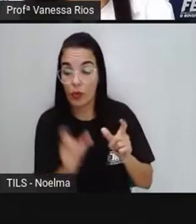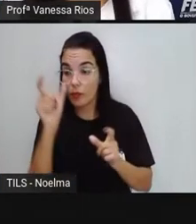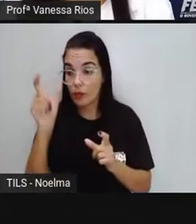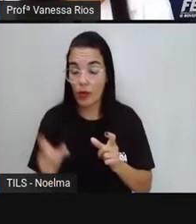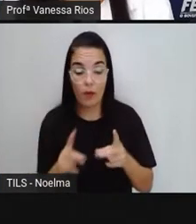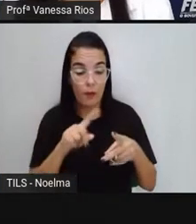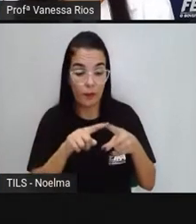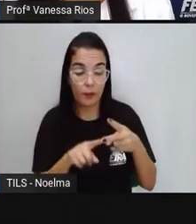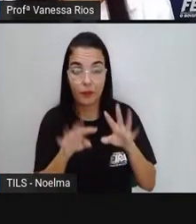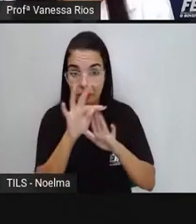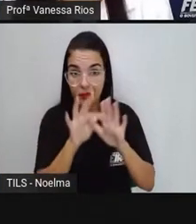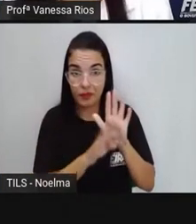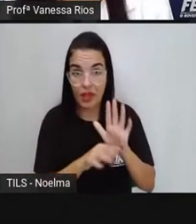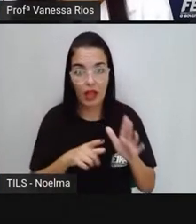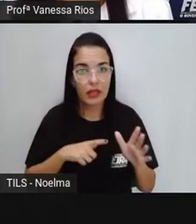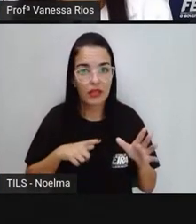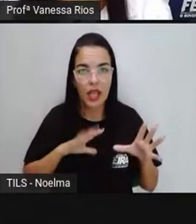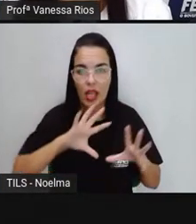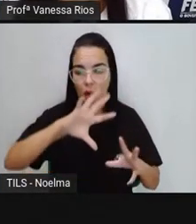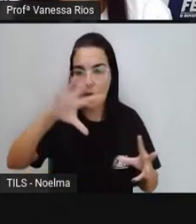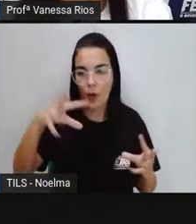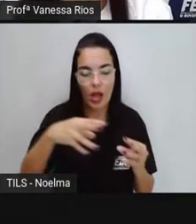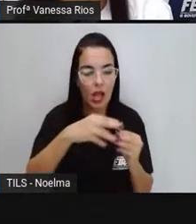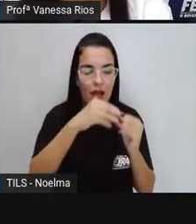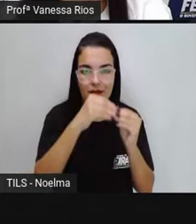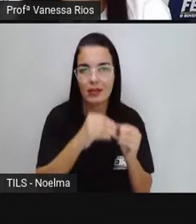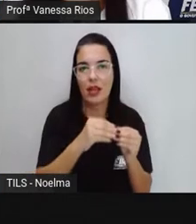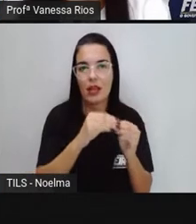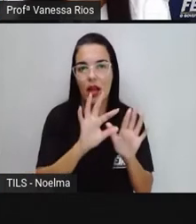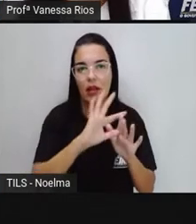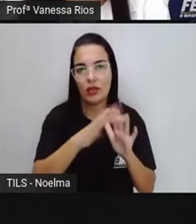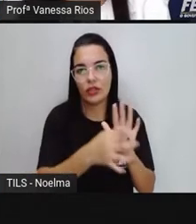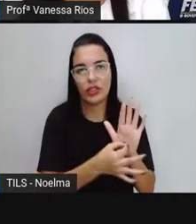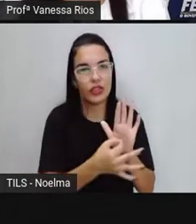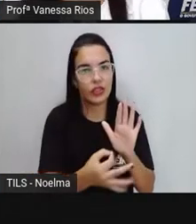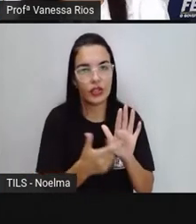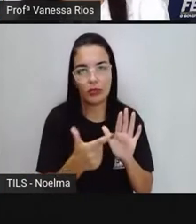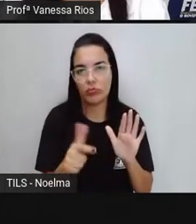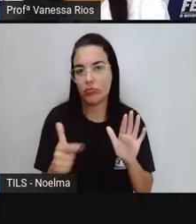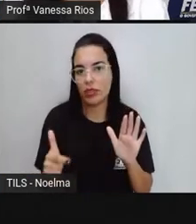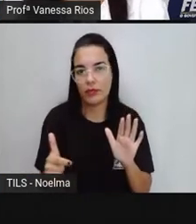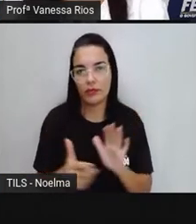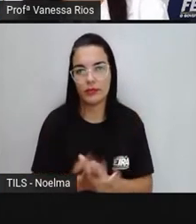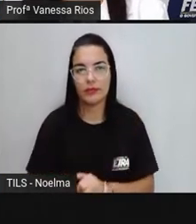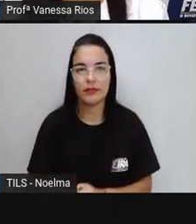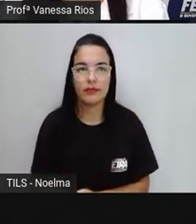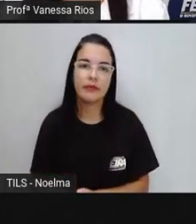eles constituem, eles formam uma resenha crítica.